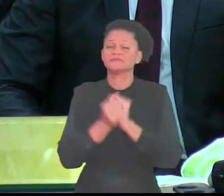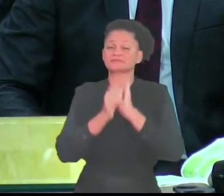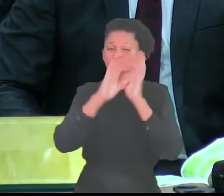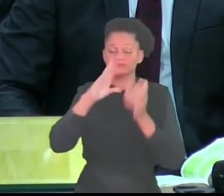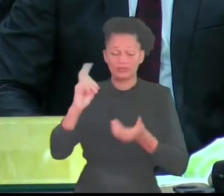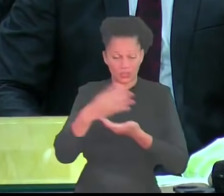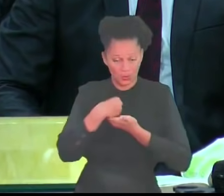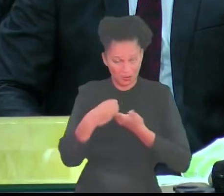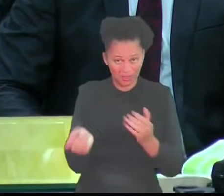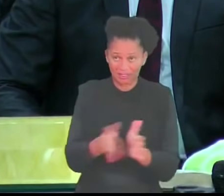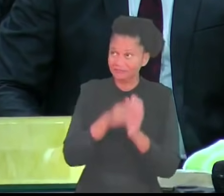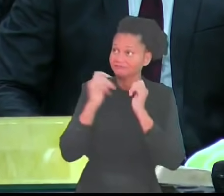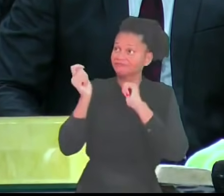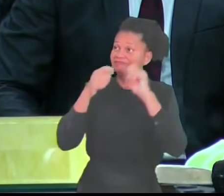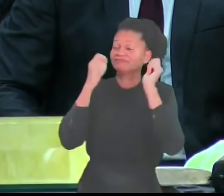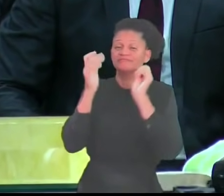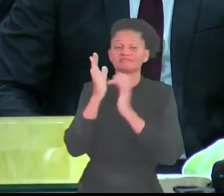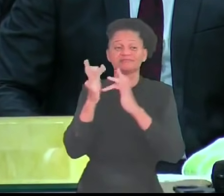dizer um aleluia para Jesus?